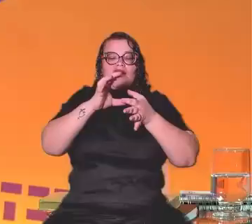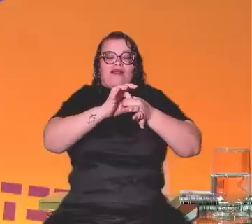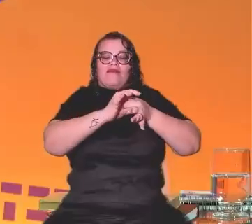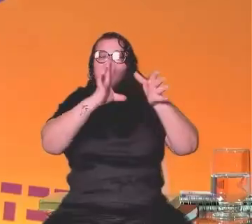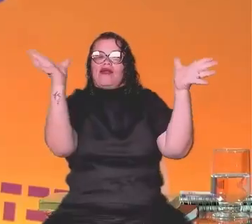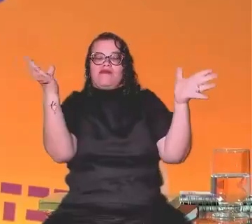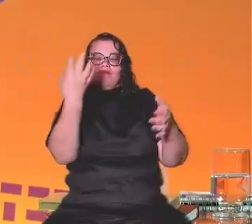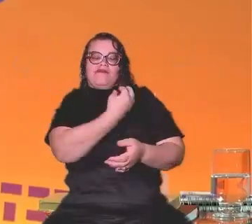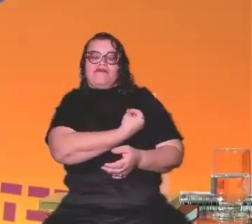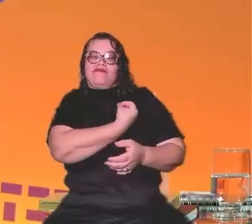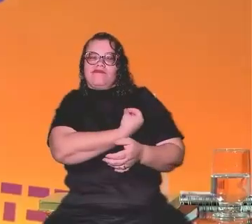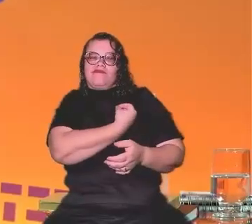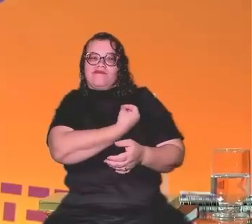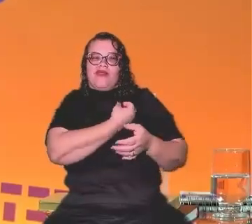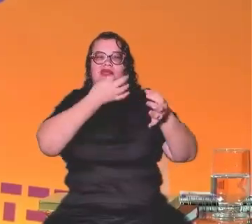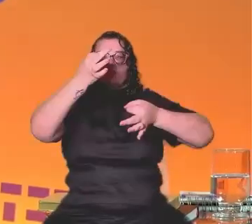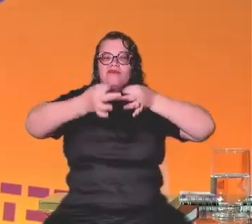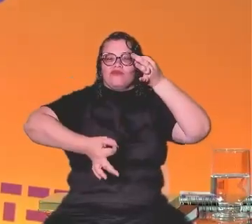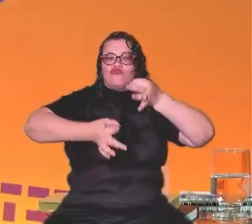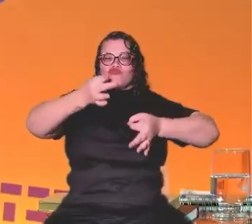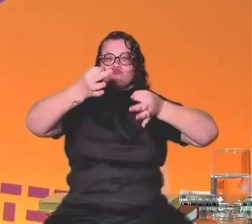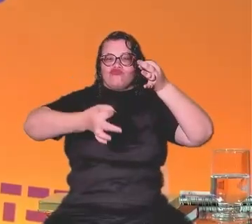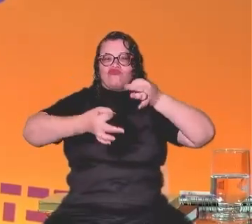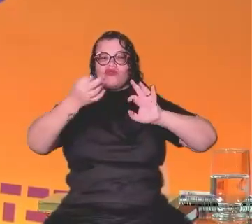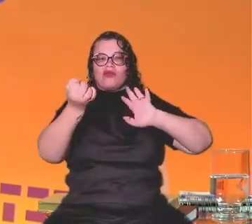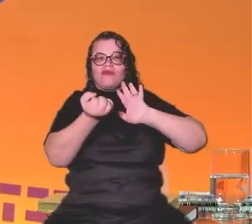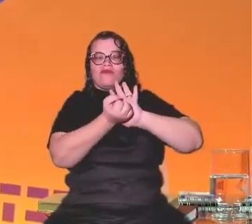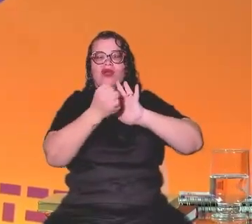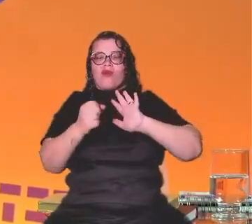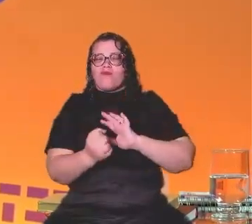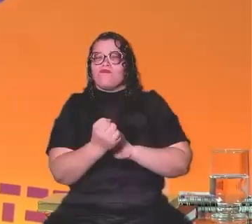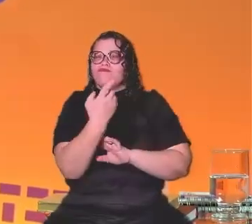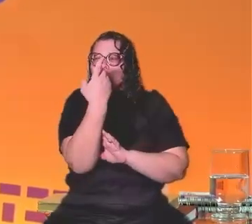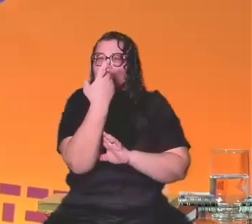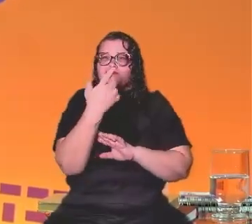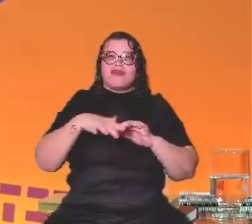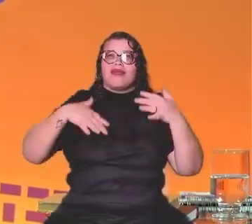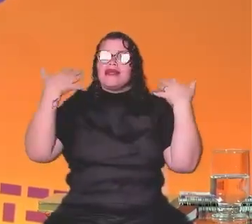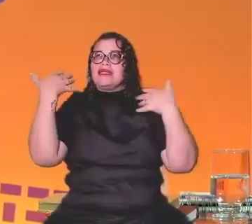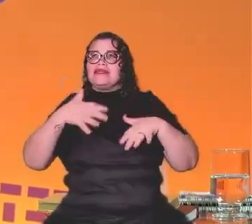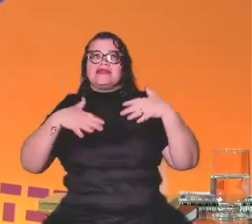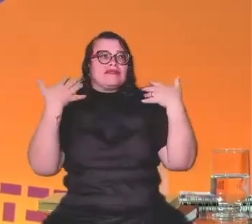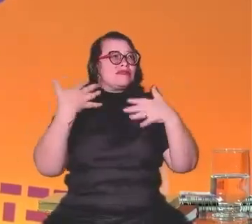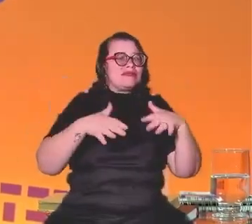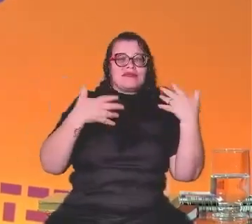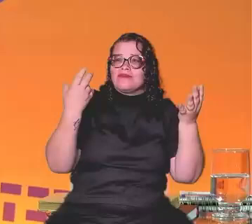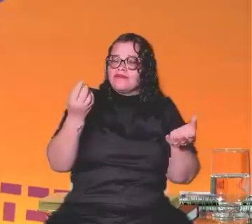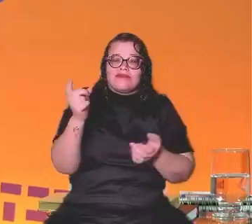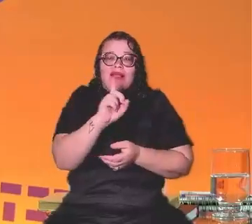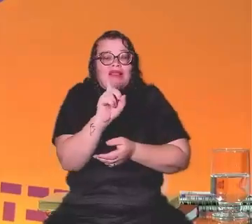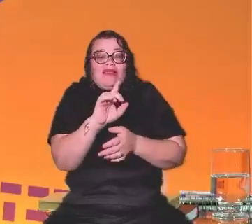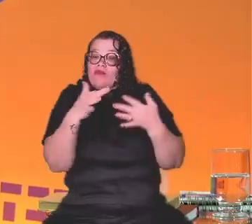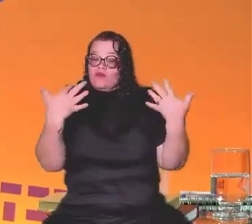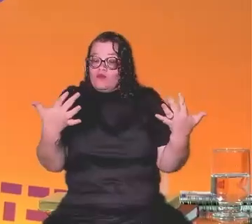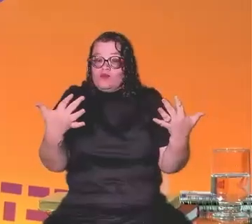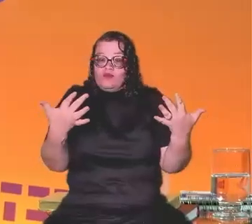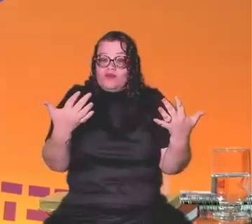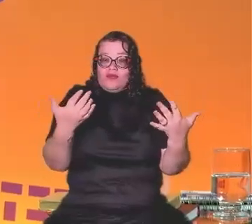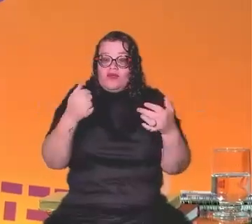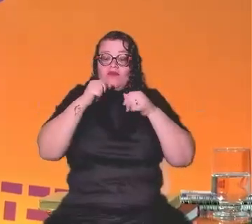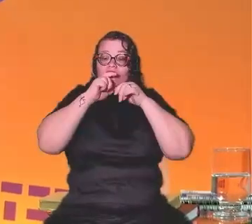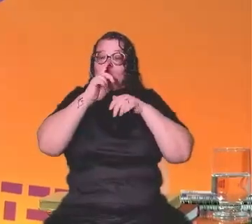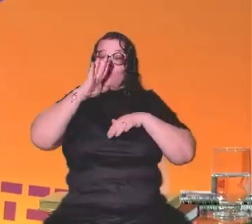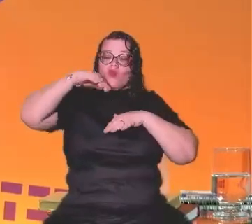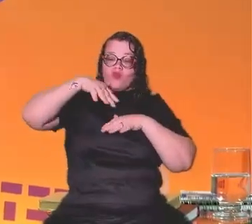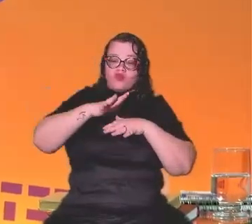libertar da vida, pela justiça sumária, pelo absurdo ou pelo desespero. Mas não, o Guandu que